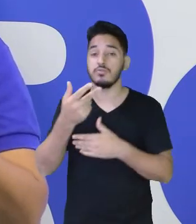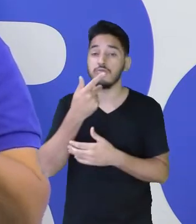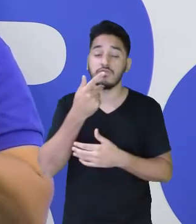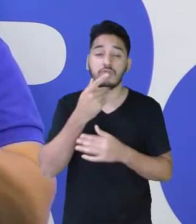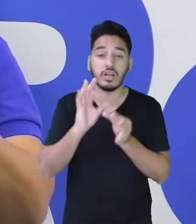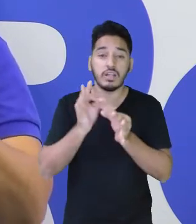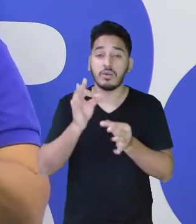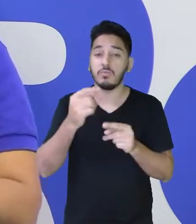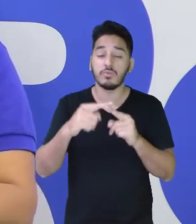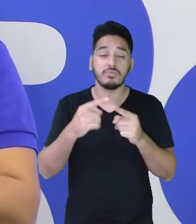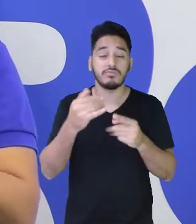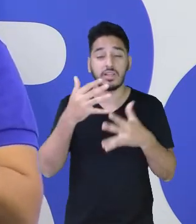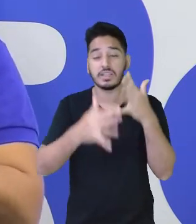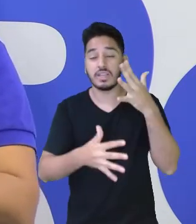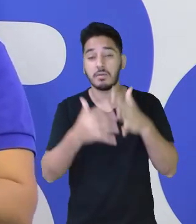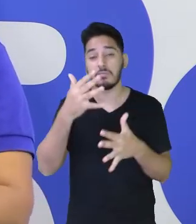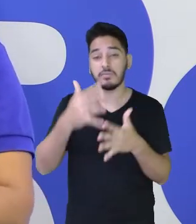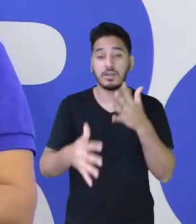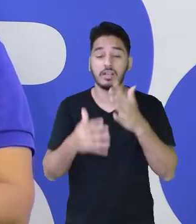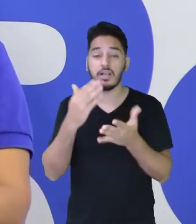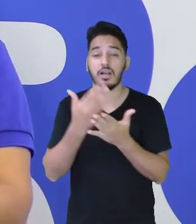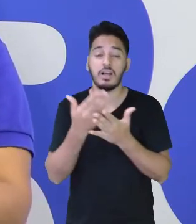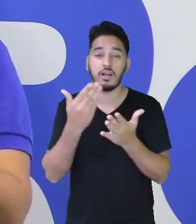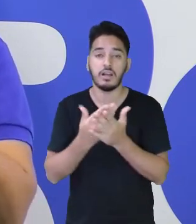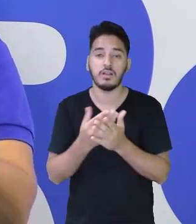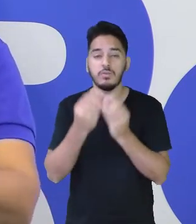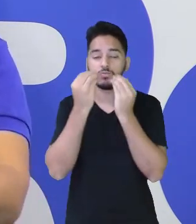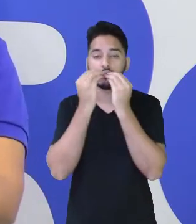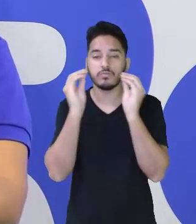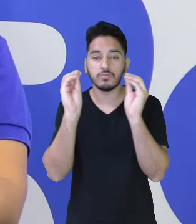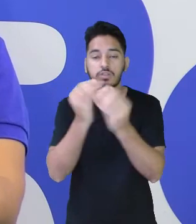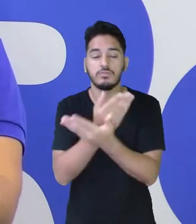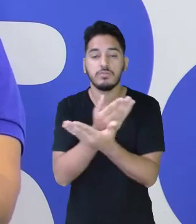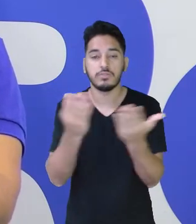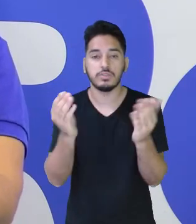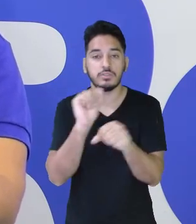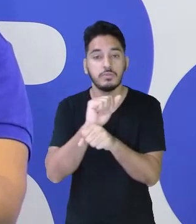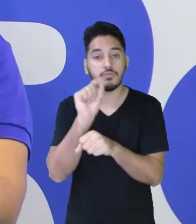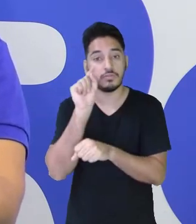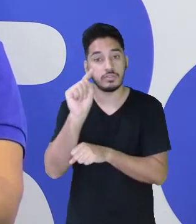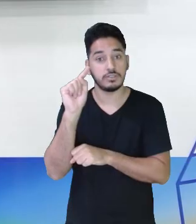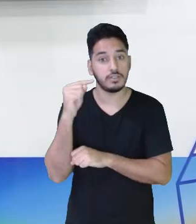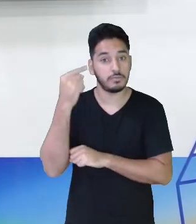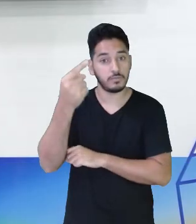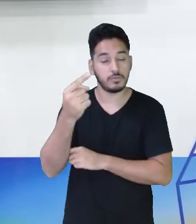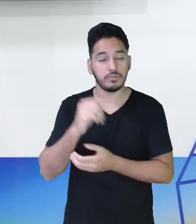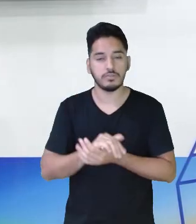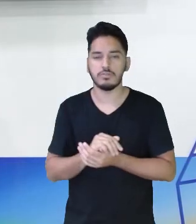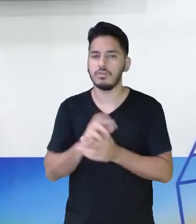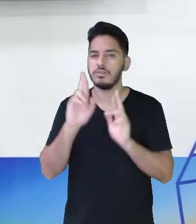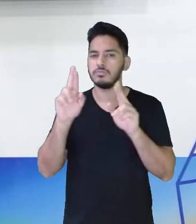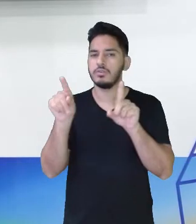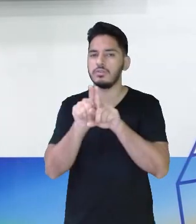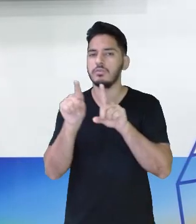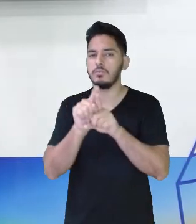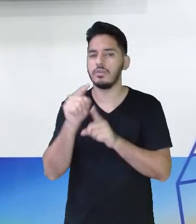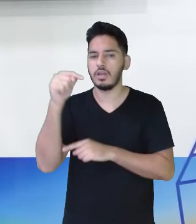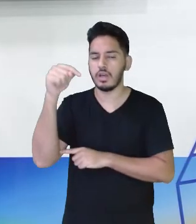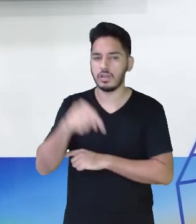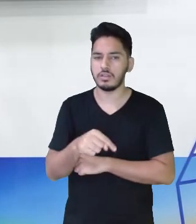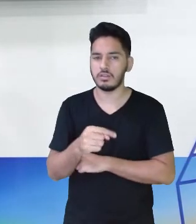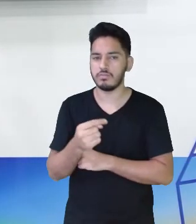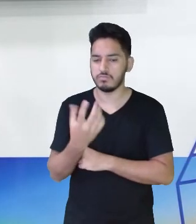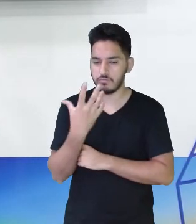tanto para não estar interrompendo, né? Mas Sim. Muita gente, um beijão para todo mundo, amanhã a gente espera vocês novamente. E eu espero vocês aqui também,